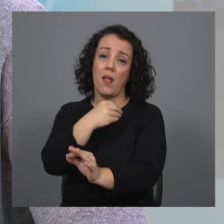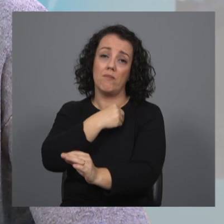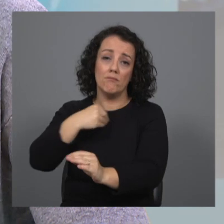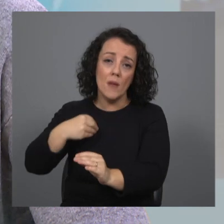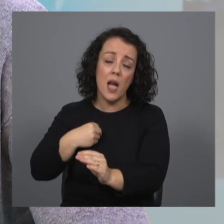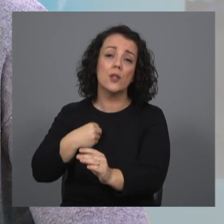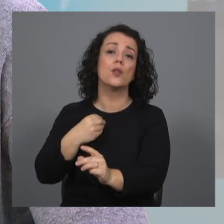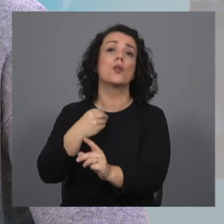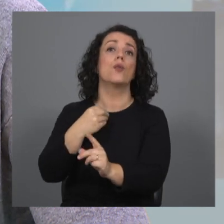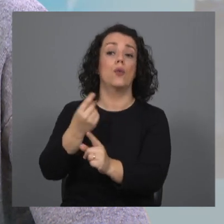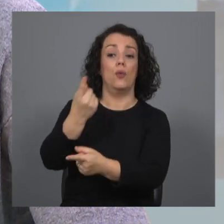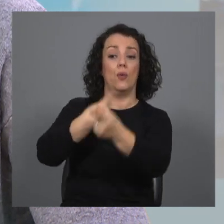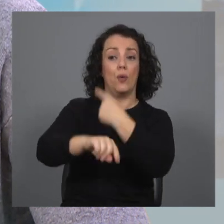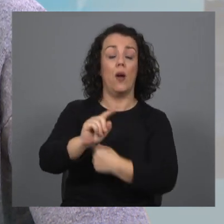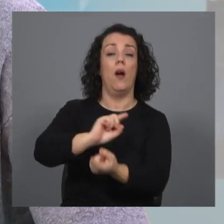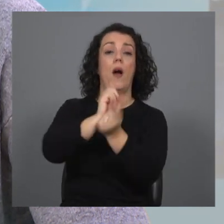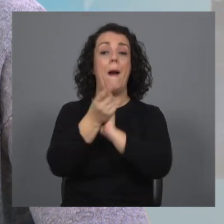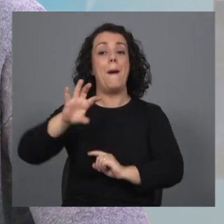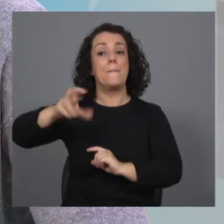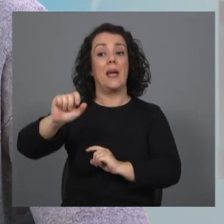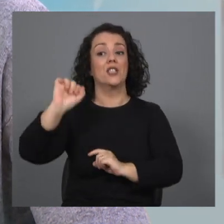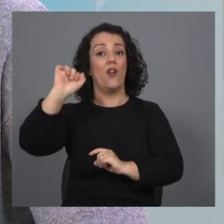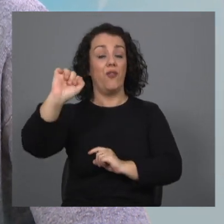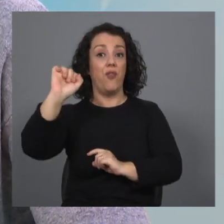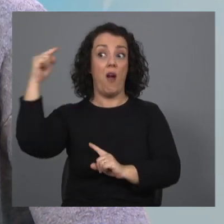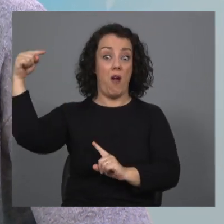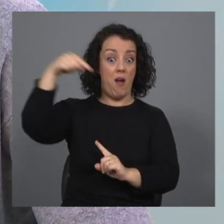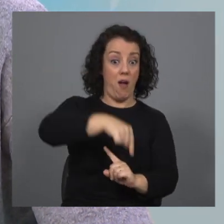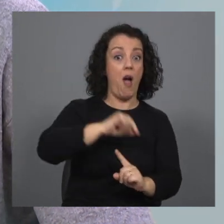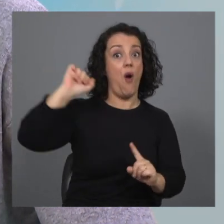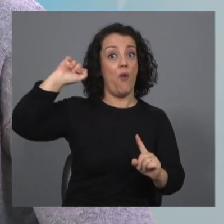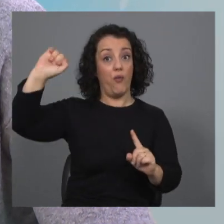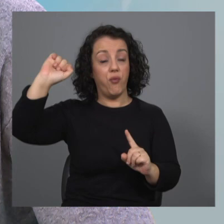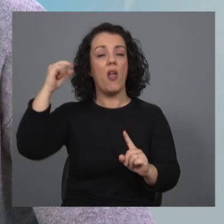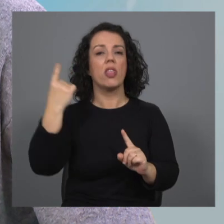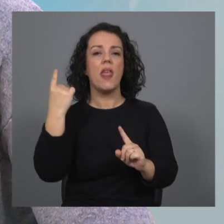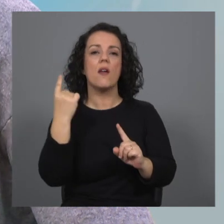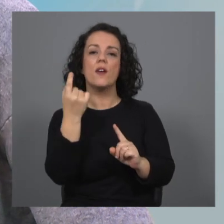assegurar a subsistência dessas pessoas em território nacional durante o período de tratamento. E, de facto, quer dizer, caindo